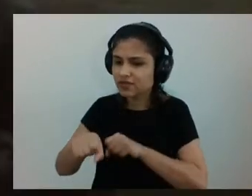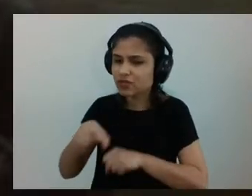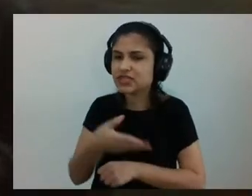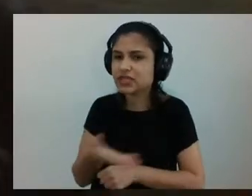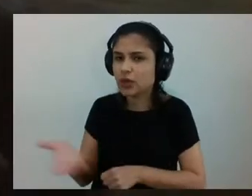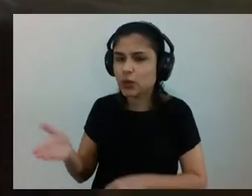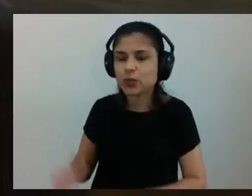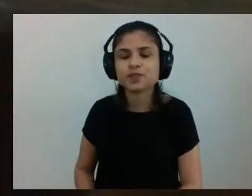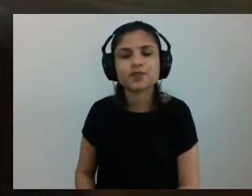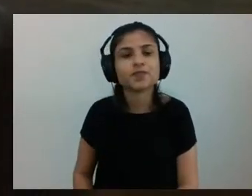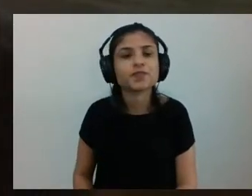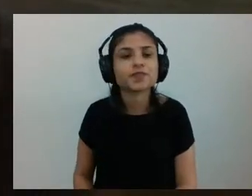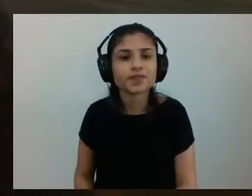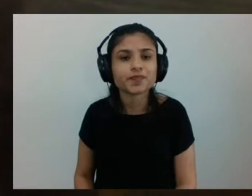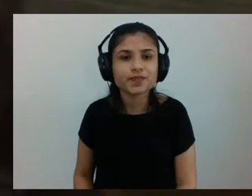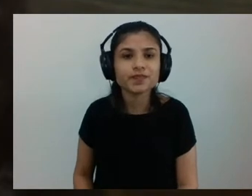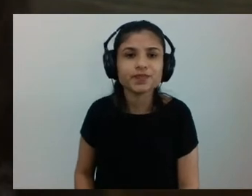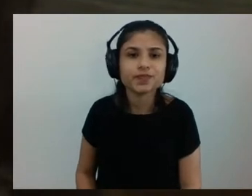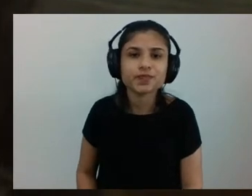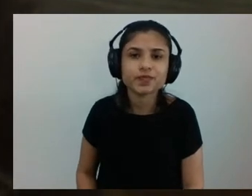Muito obrigada.